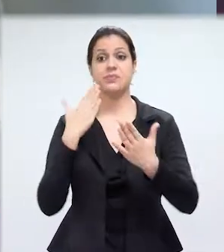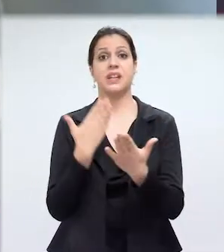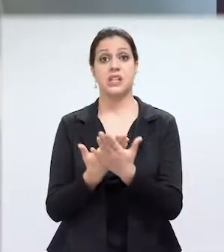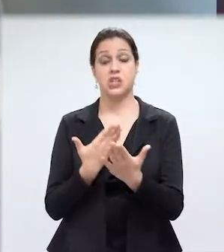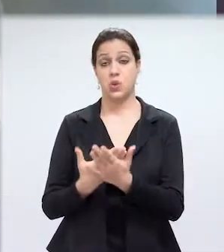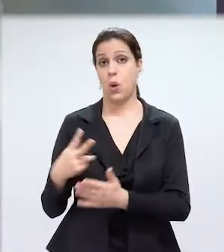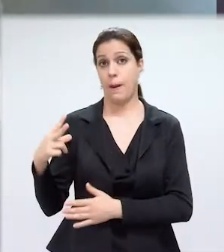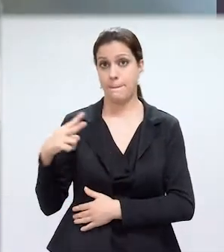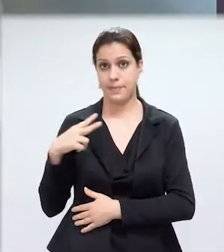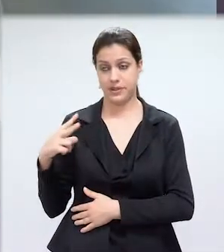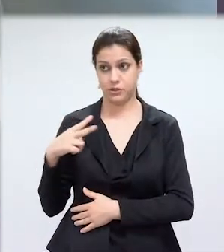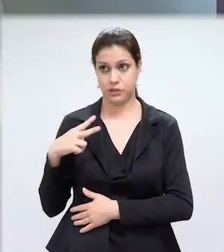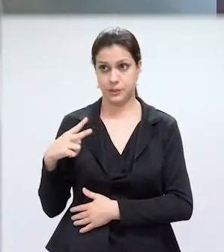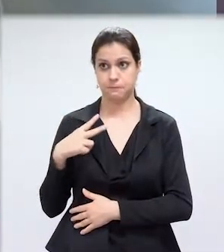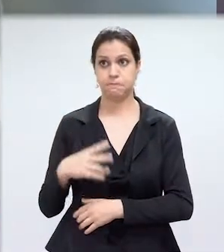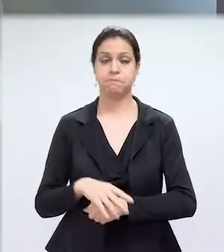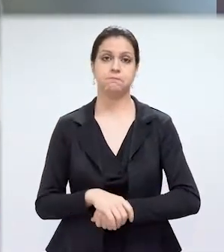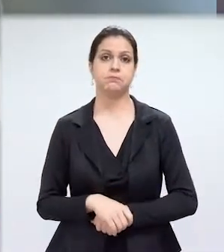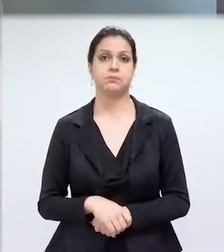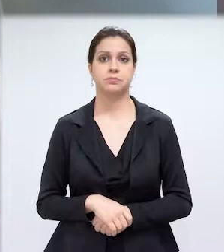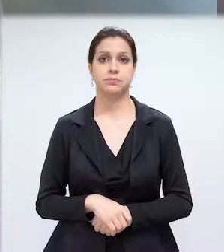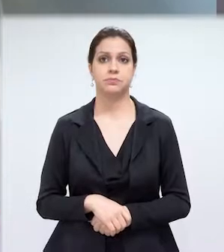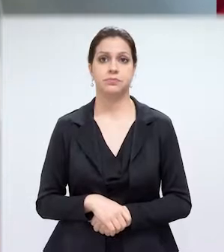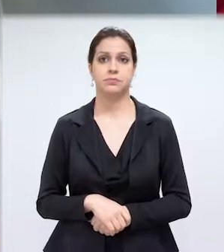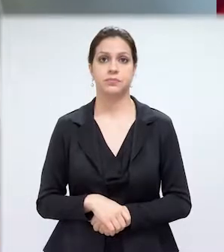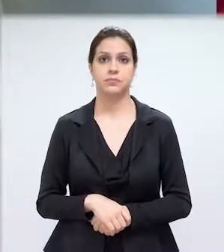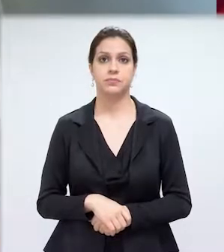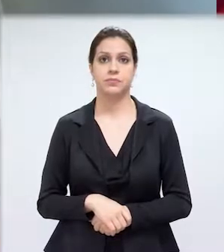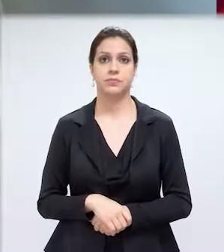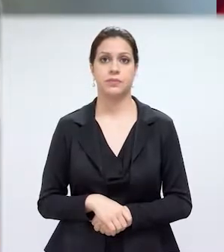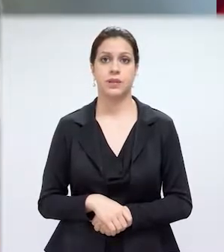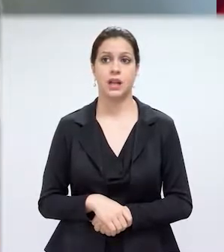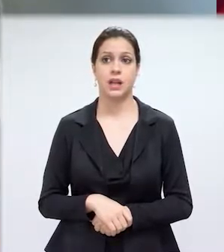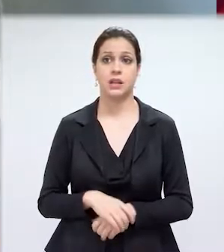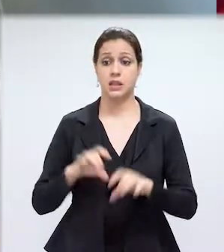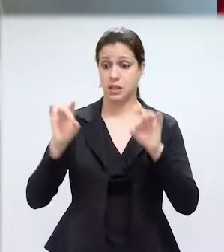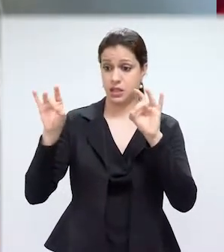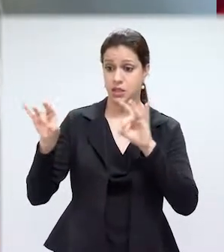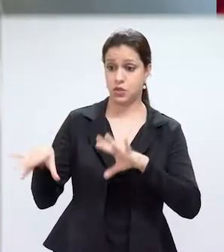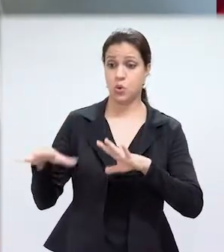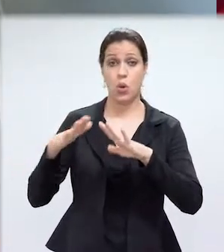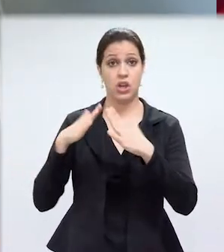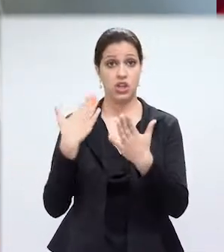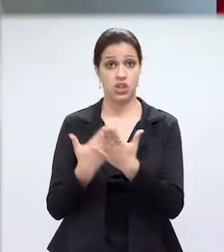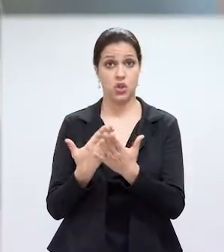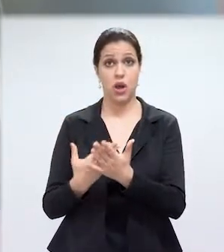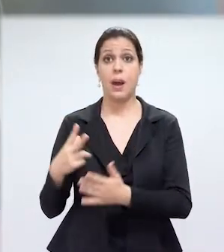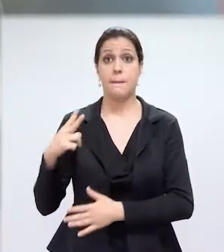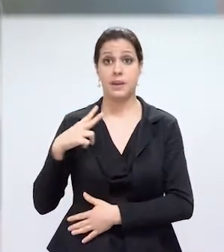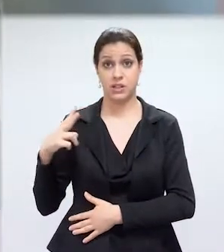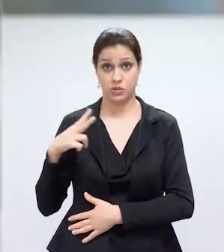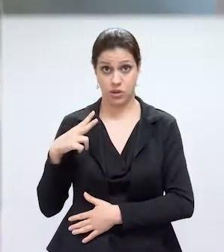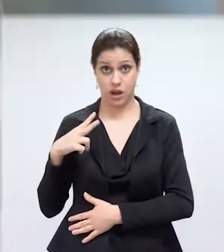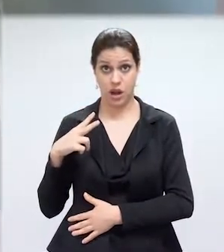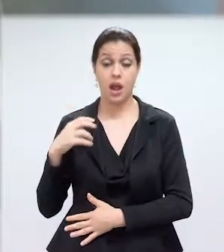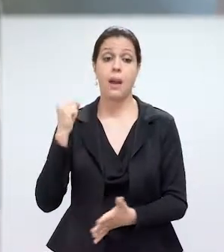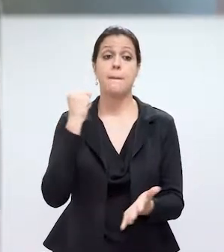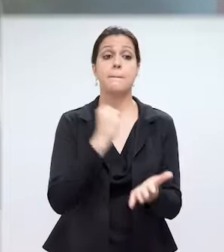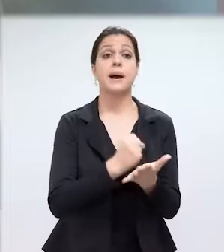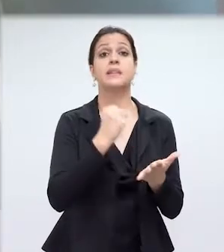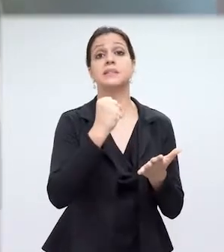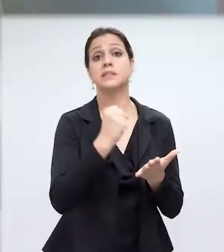40% dos alunos das escolas particulares evadiram da escola particular e